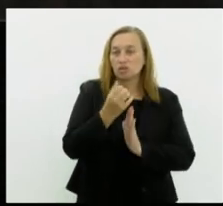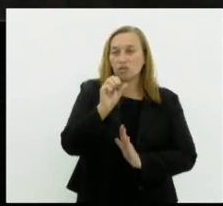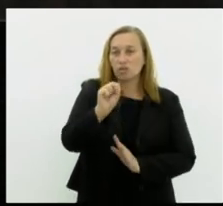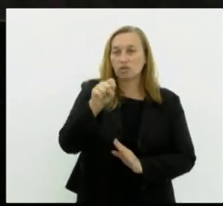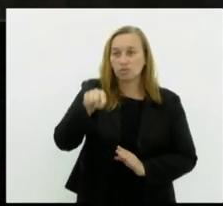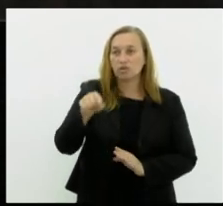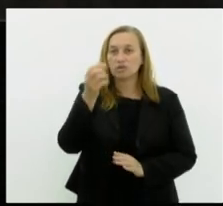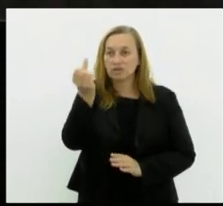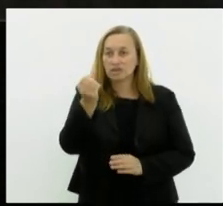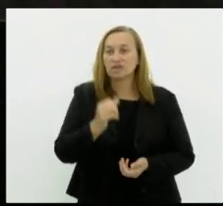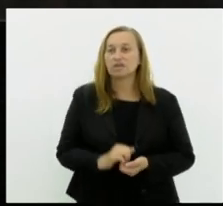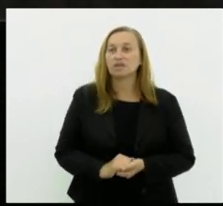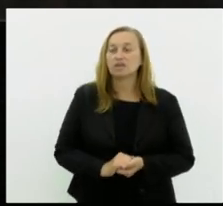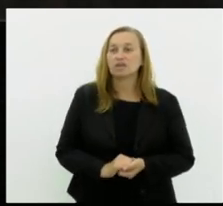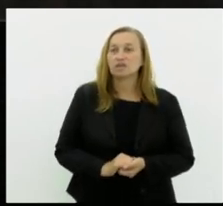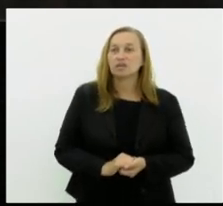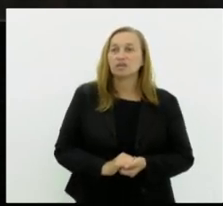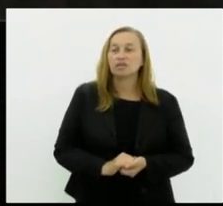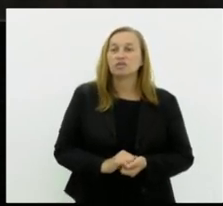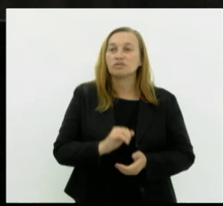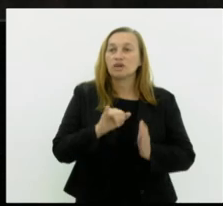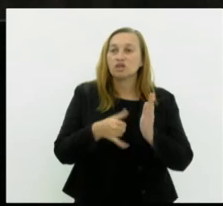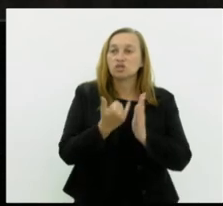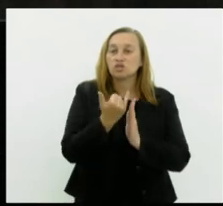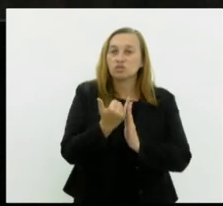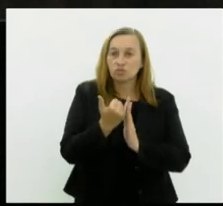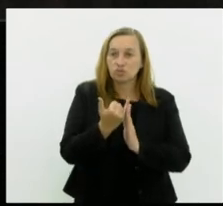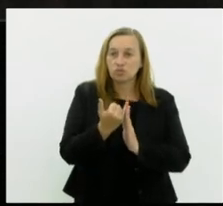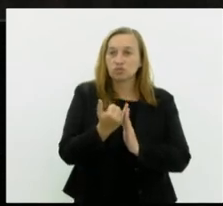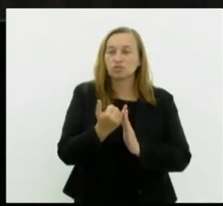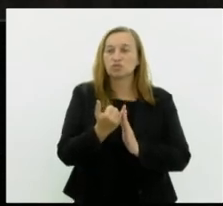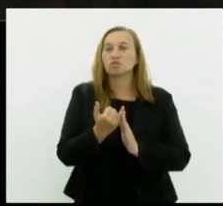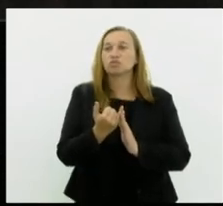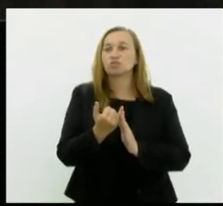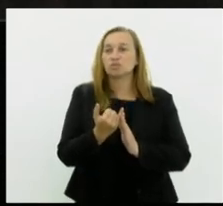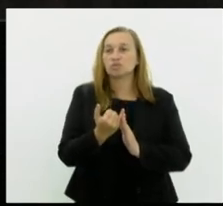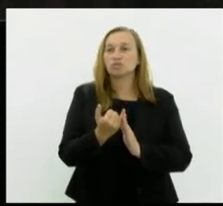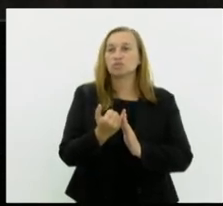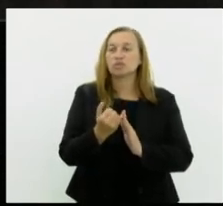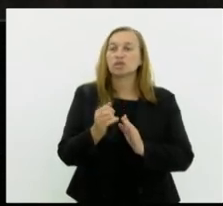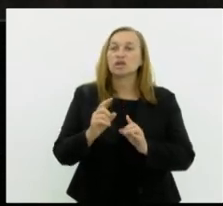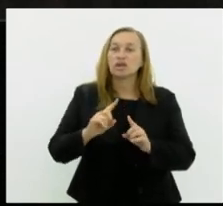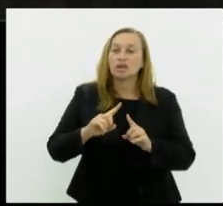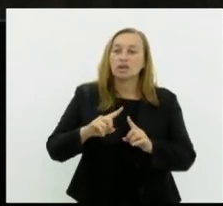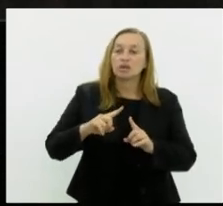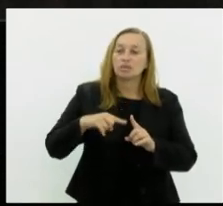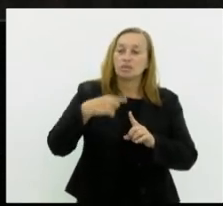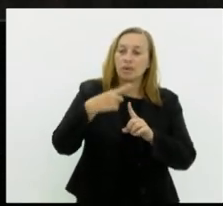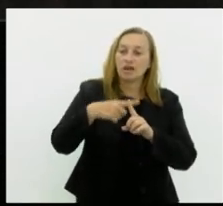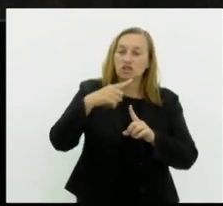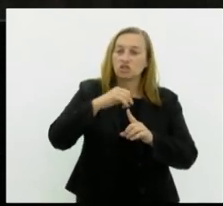8,6%. Eles fazem juros compostos, isto é, juros sobre juro.